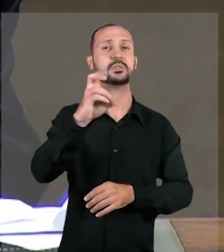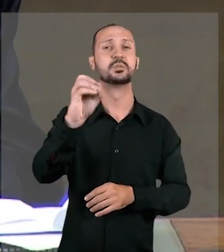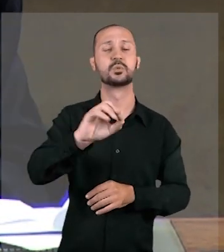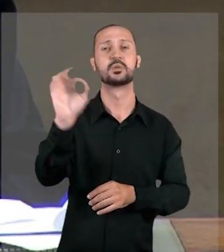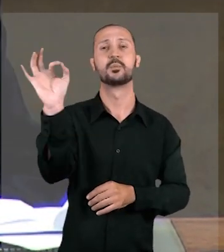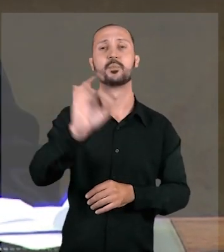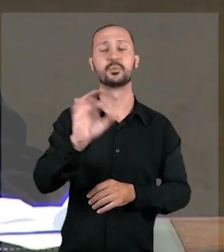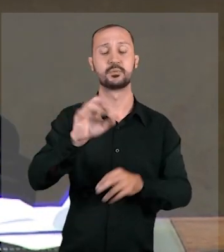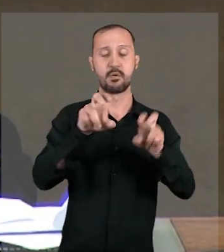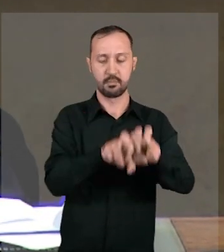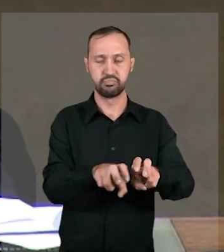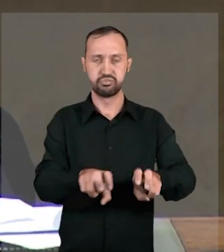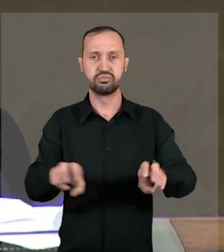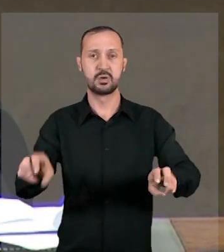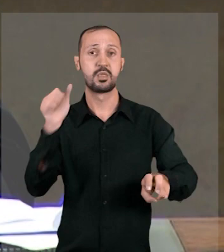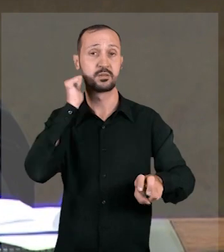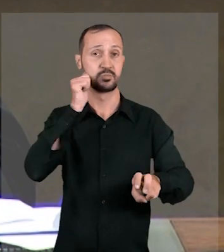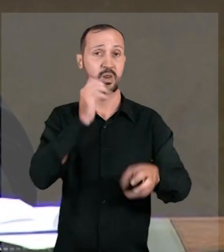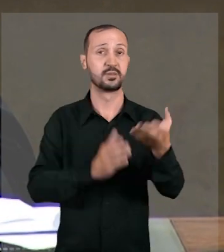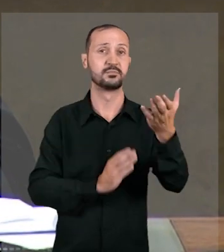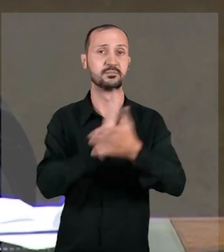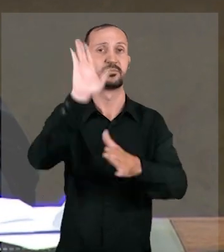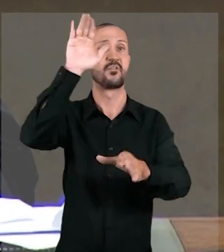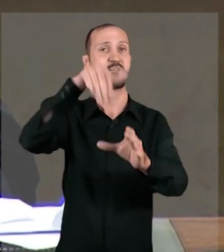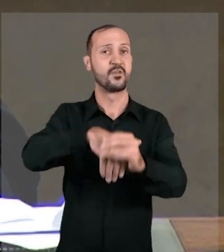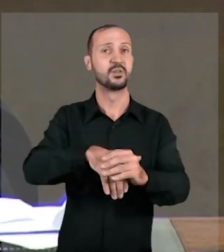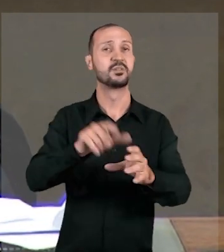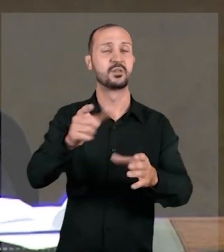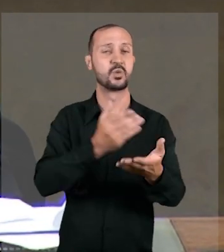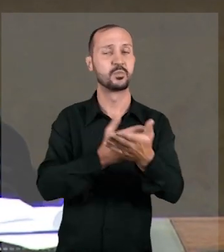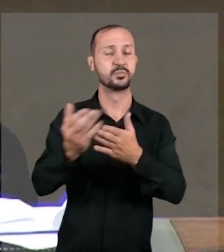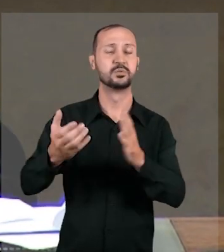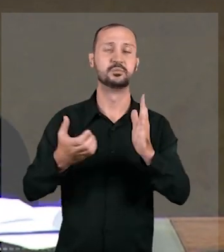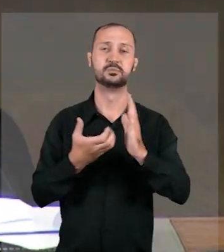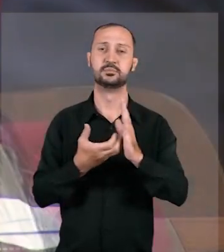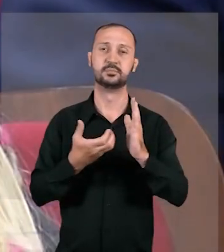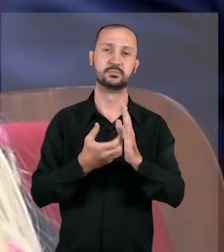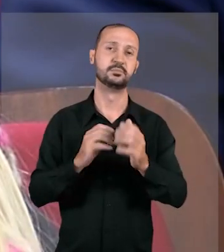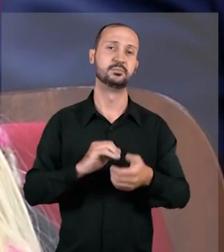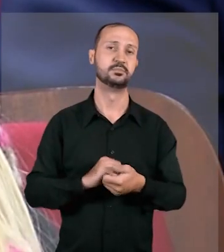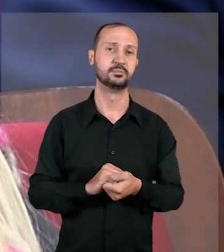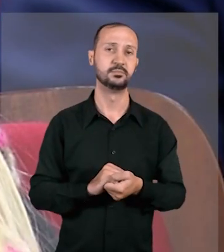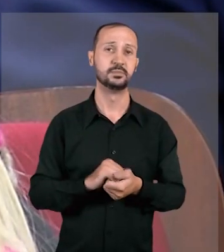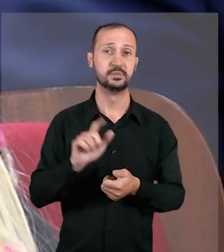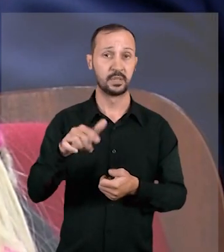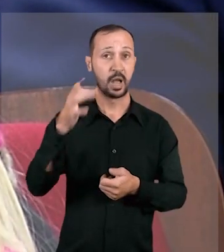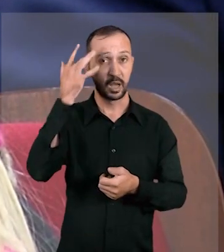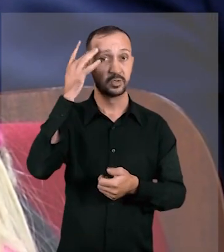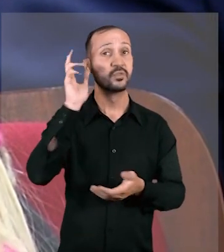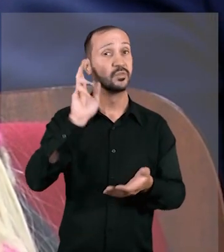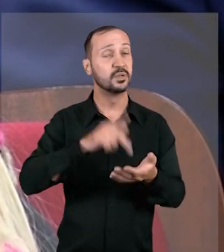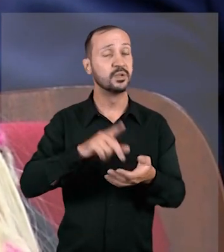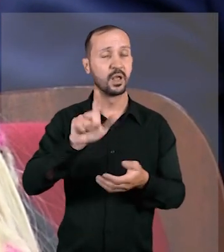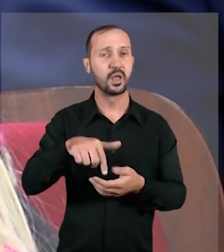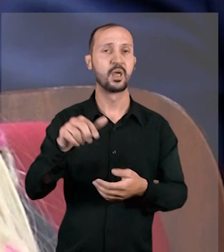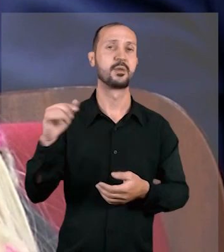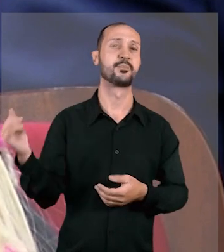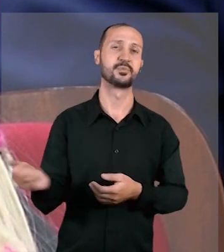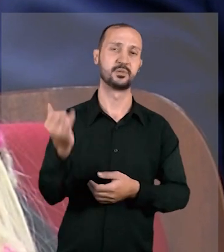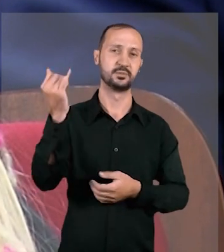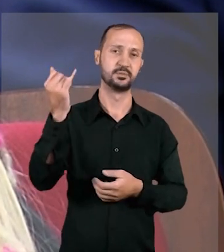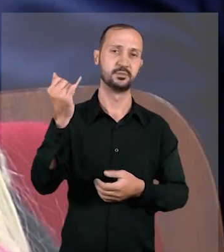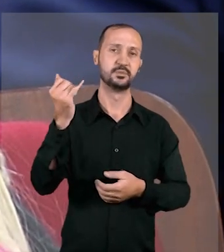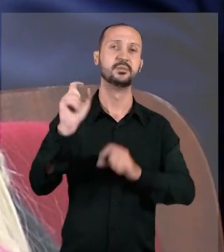50% na bancada feminina no Congresso Nacional, que eu considero um fato relevante, sobretudo se